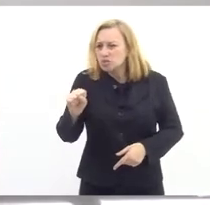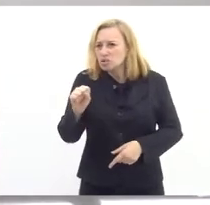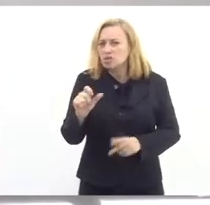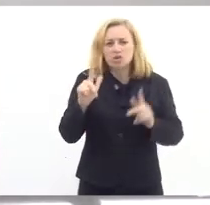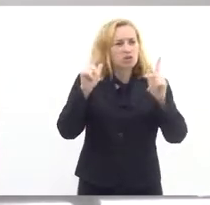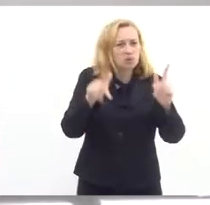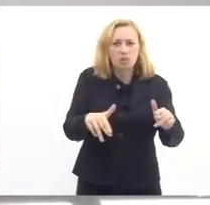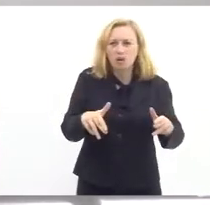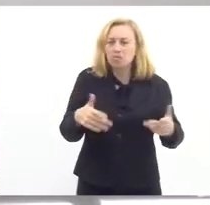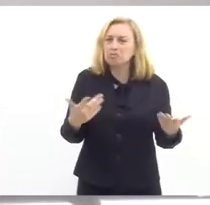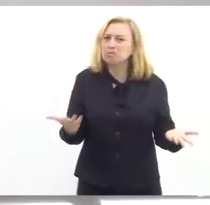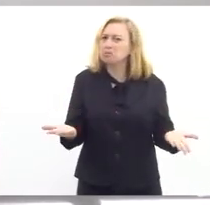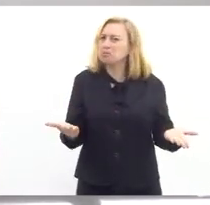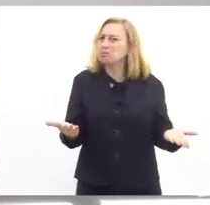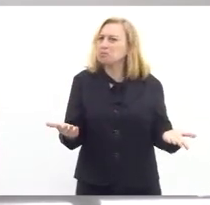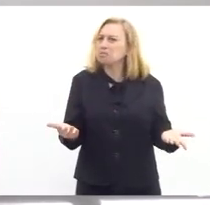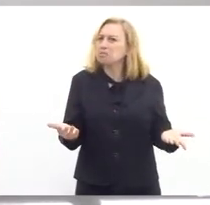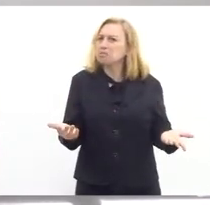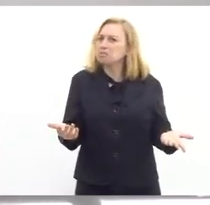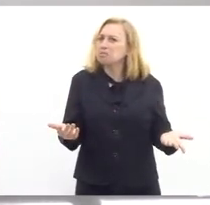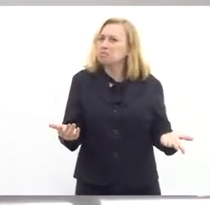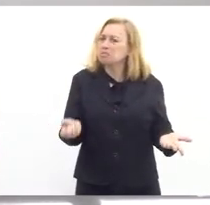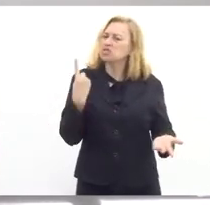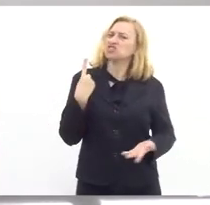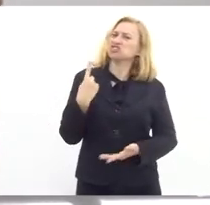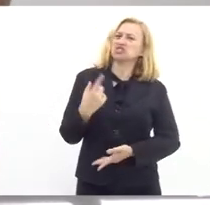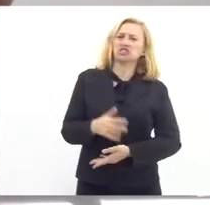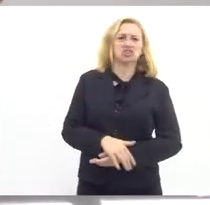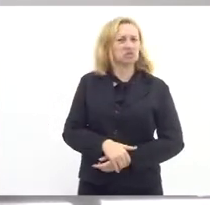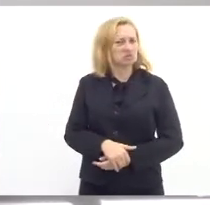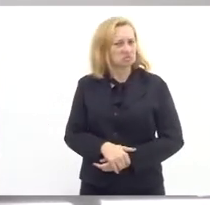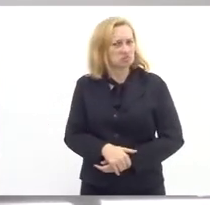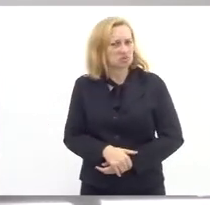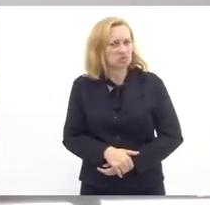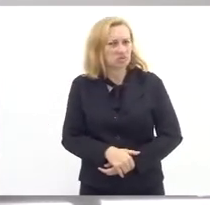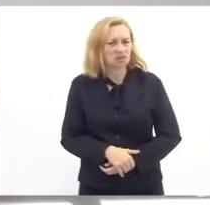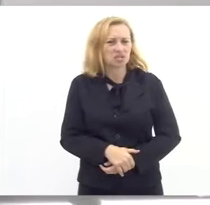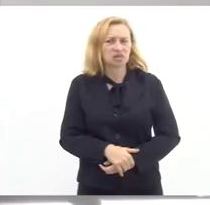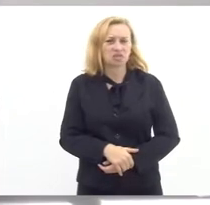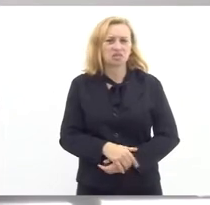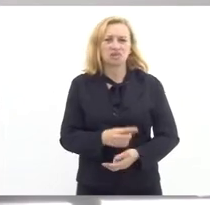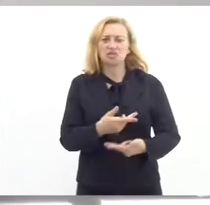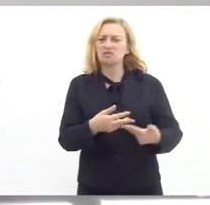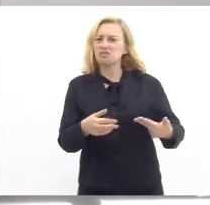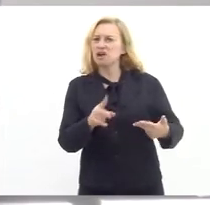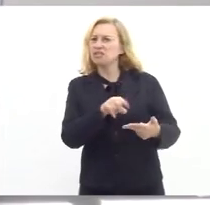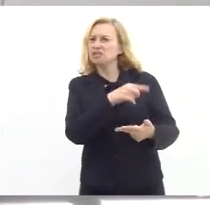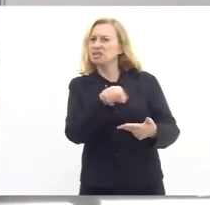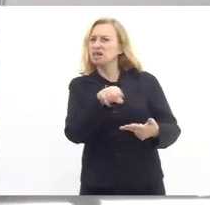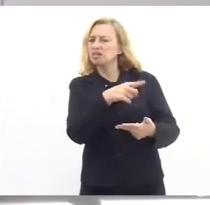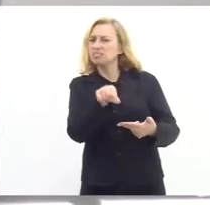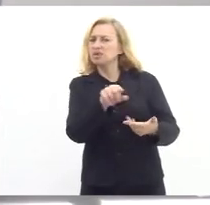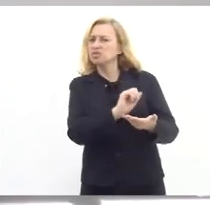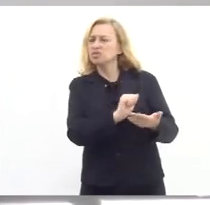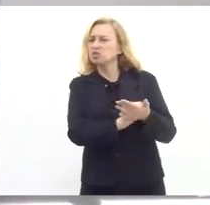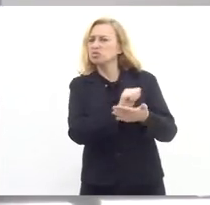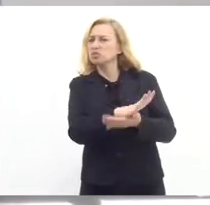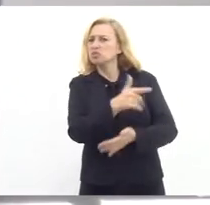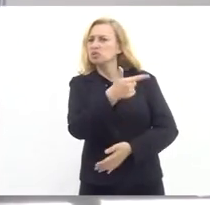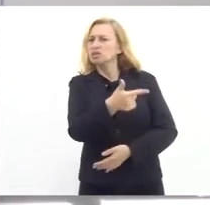mesma situação, e é de se estranhar muito uma multa aqui de 2017